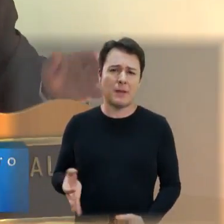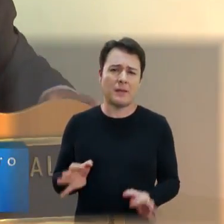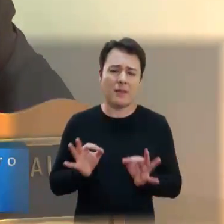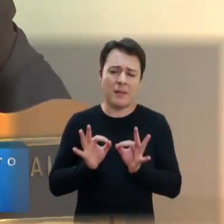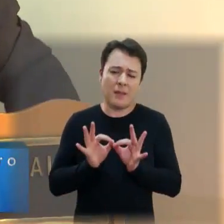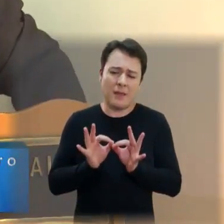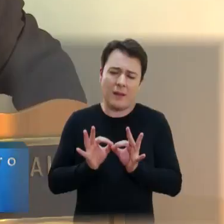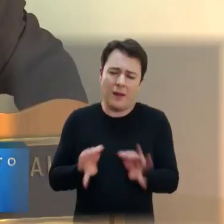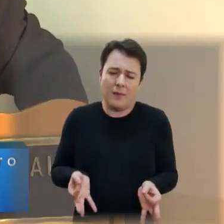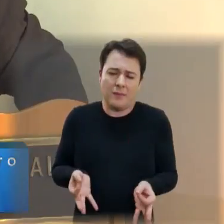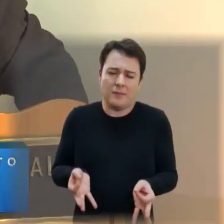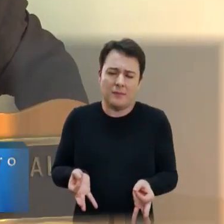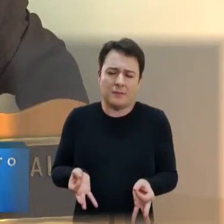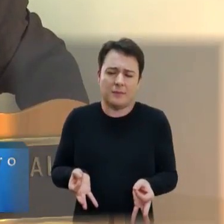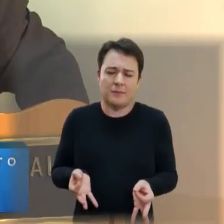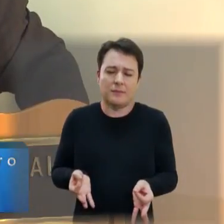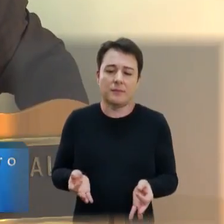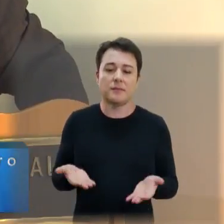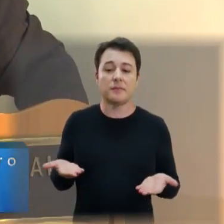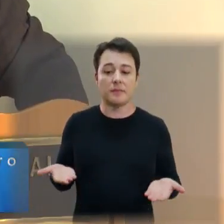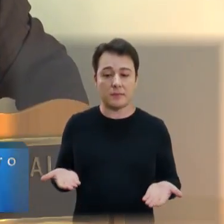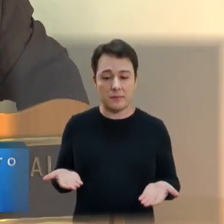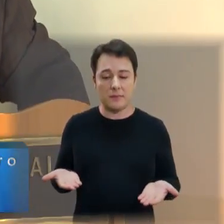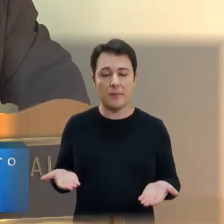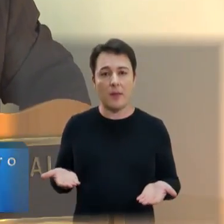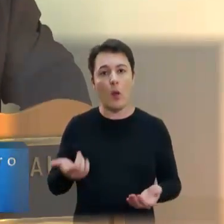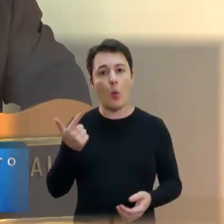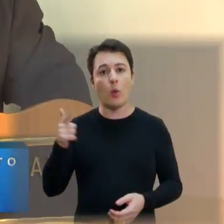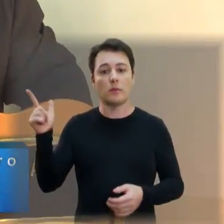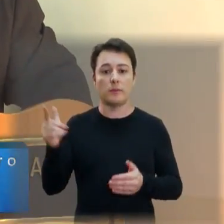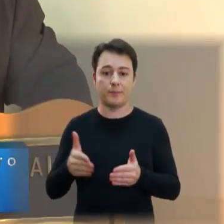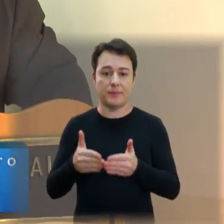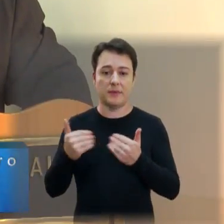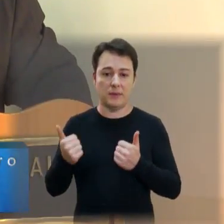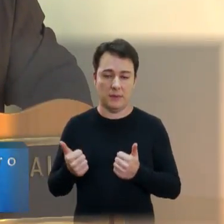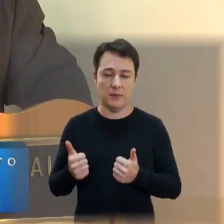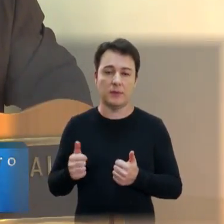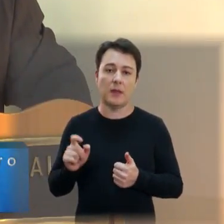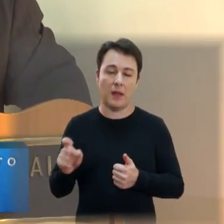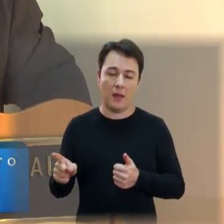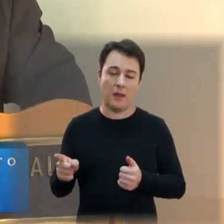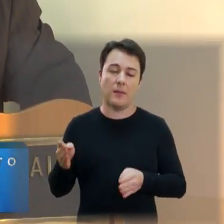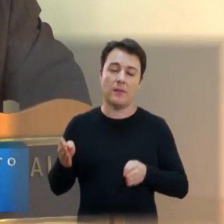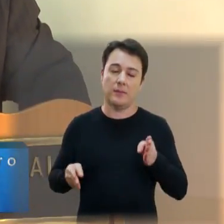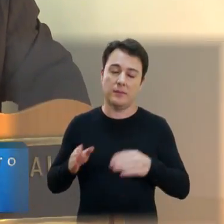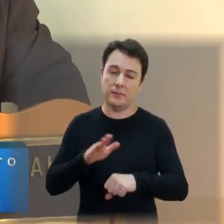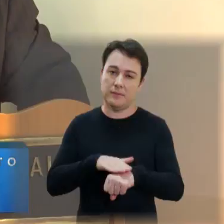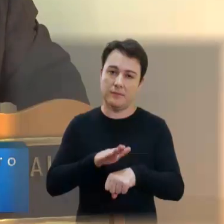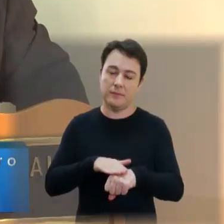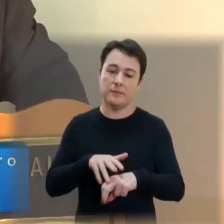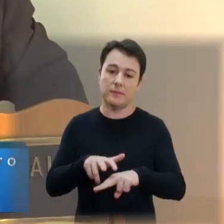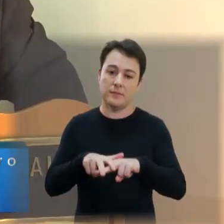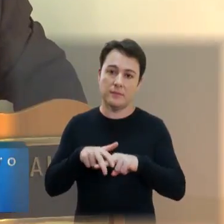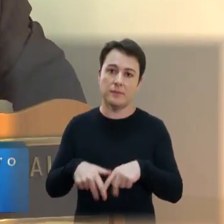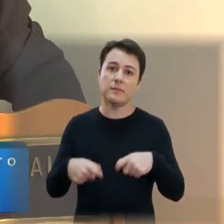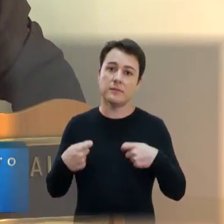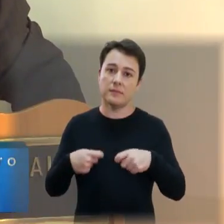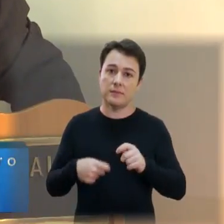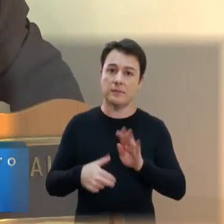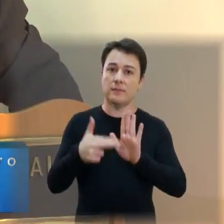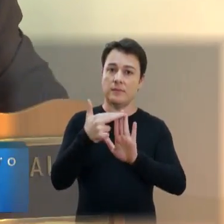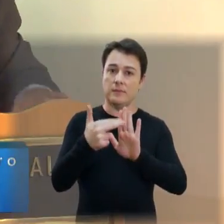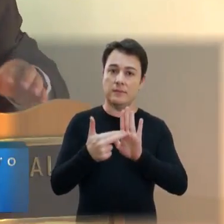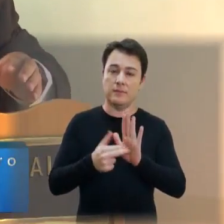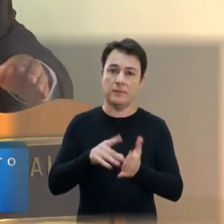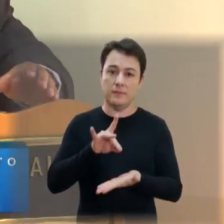pequeníssima, né? Até com os pedidos que tinham no momento. Né? Então, até por isso que falou, tem que regulamentar mesmo,